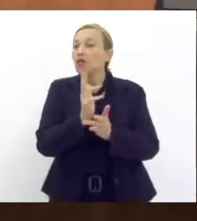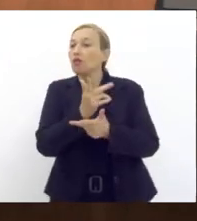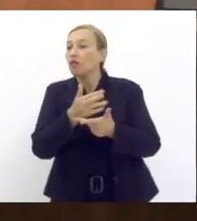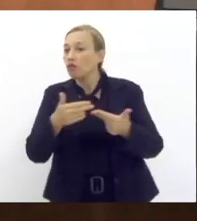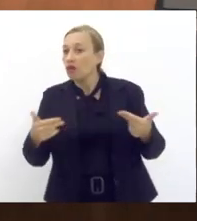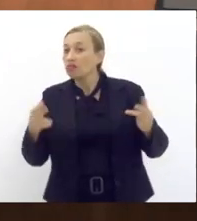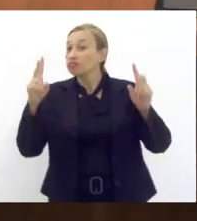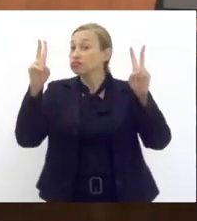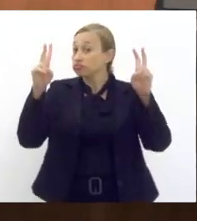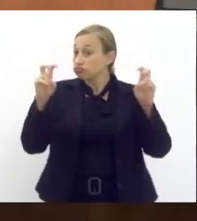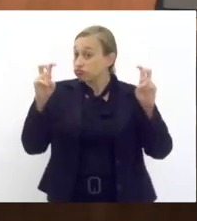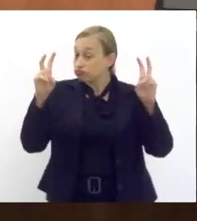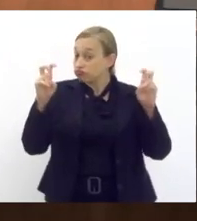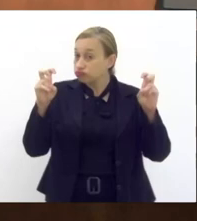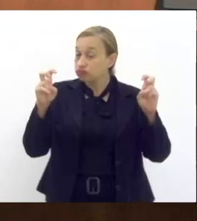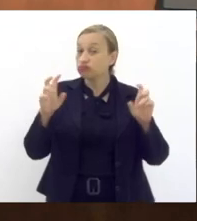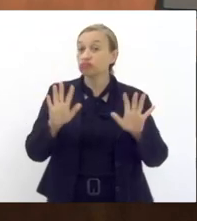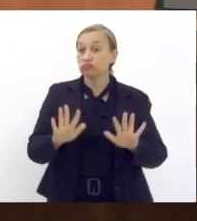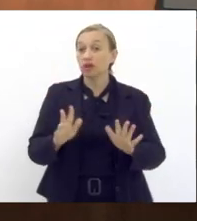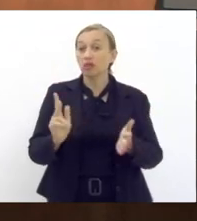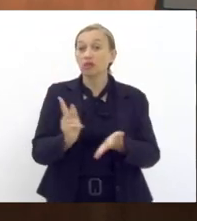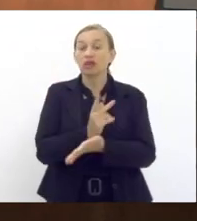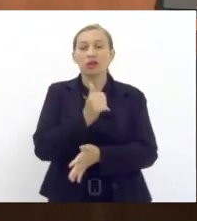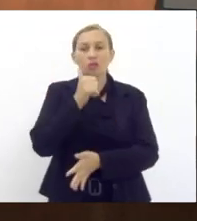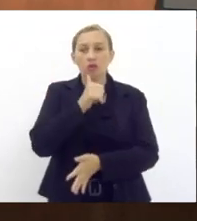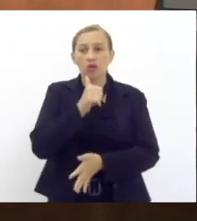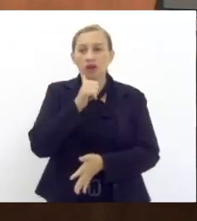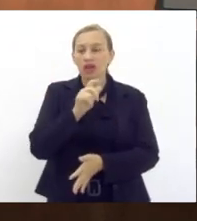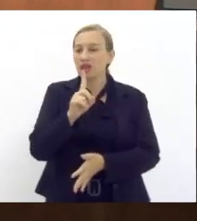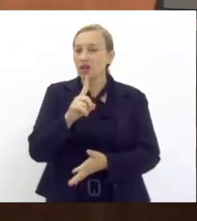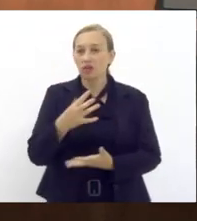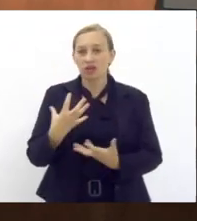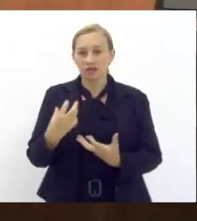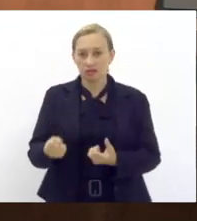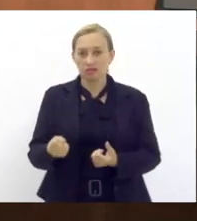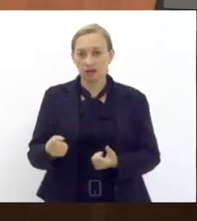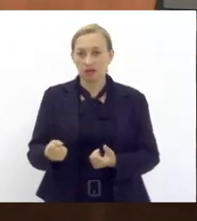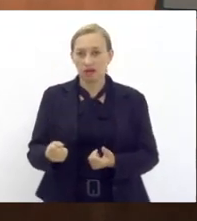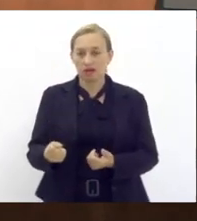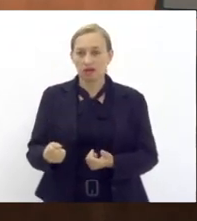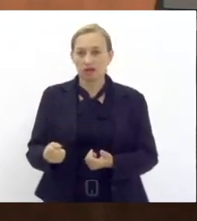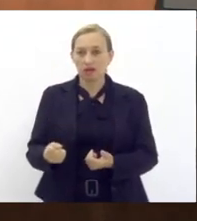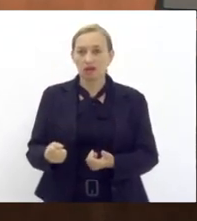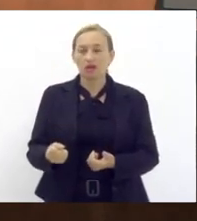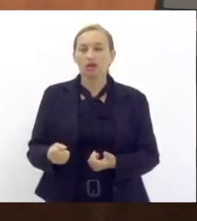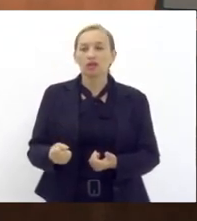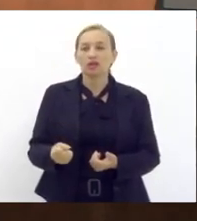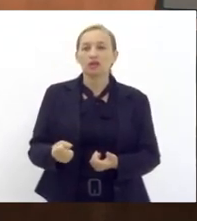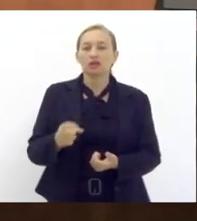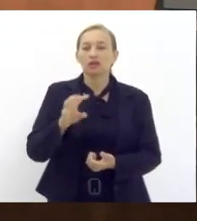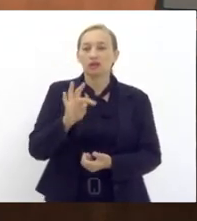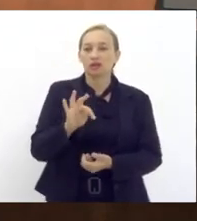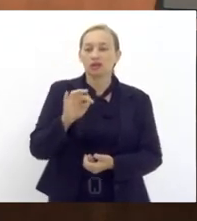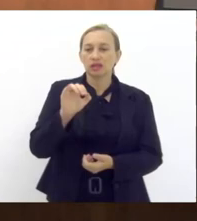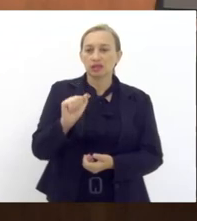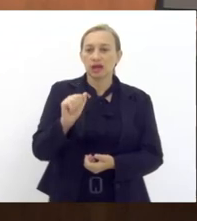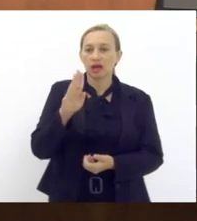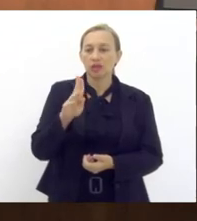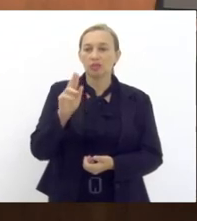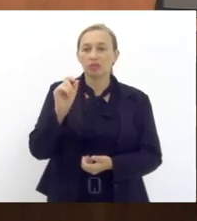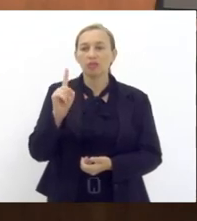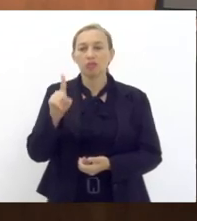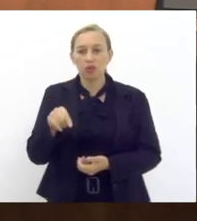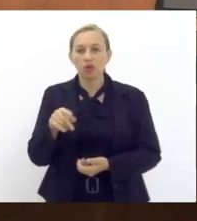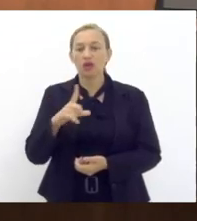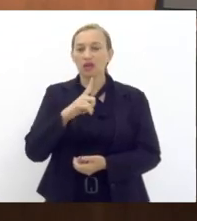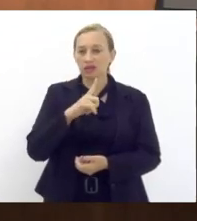as questões que levam a mulher a não maternar. E o tabu que tem em torno de ser mulher e